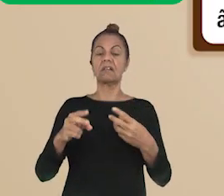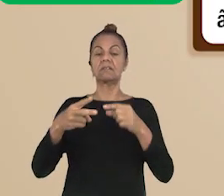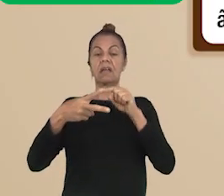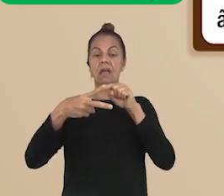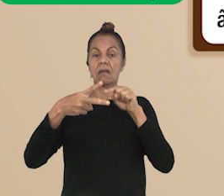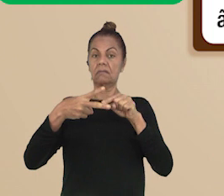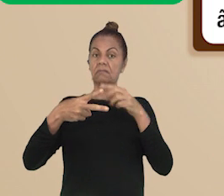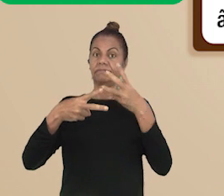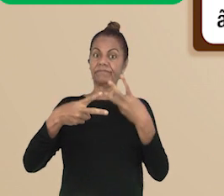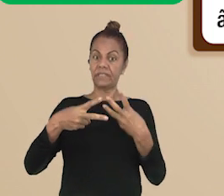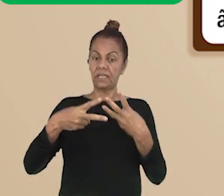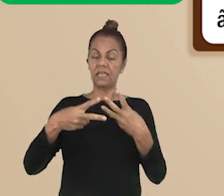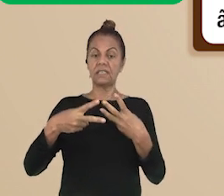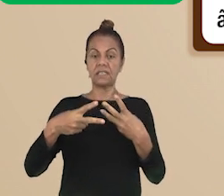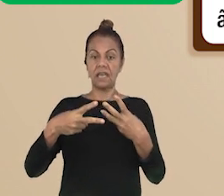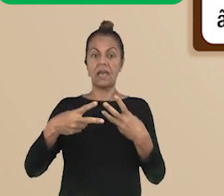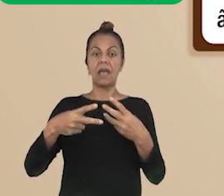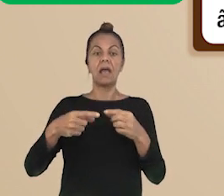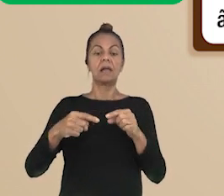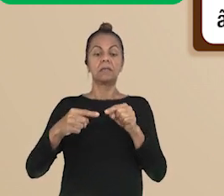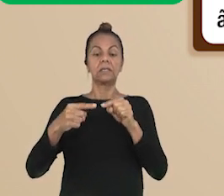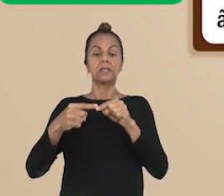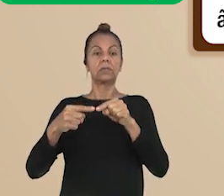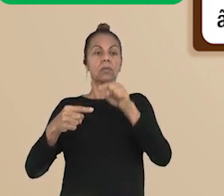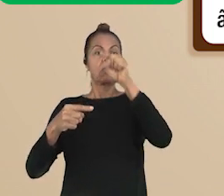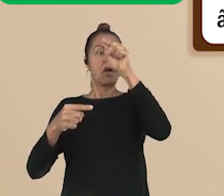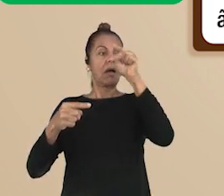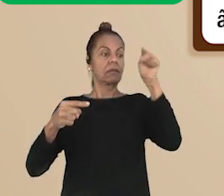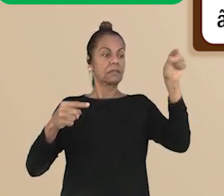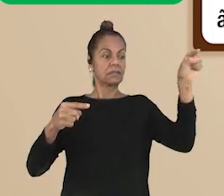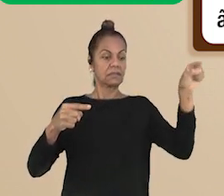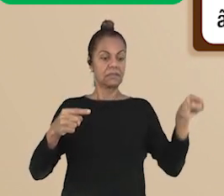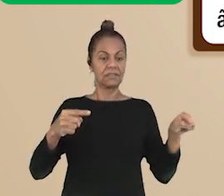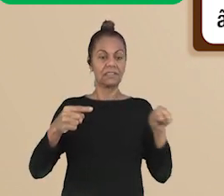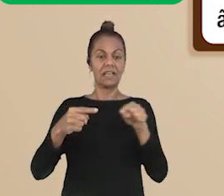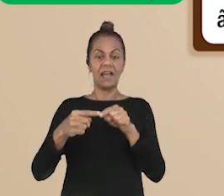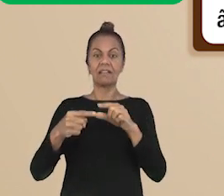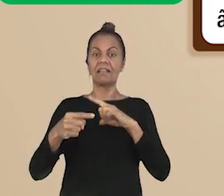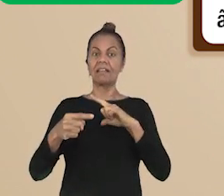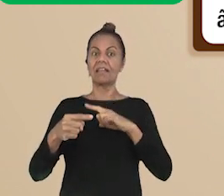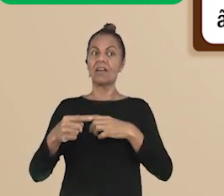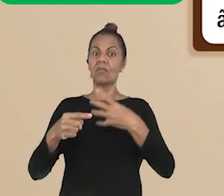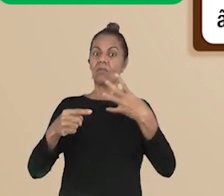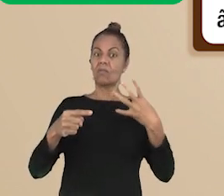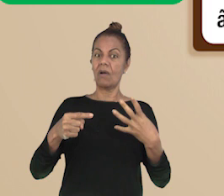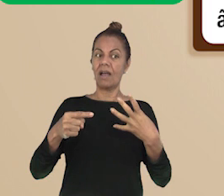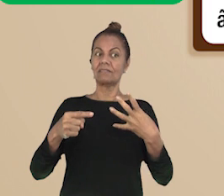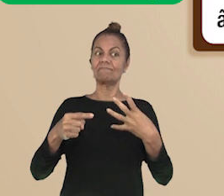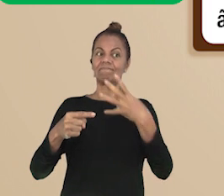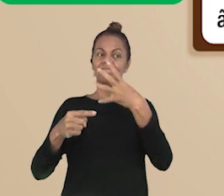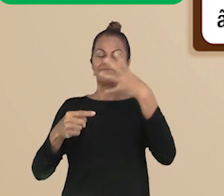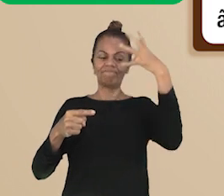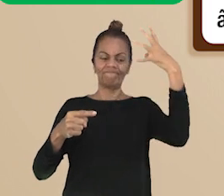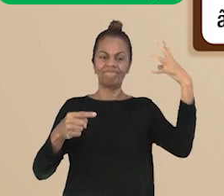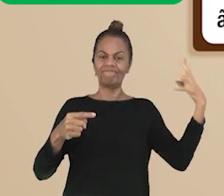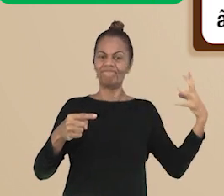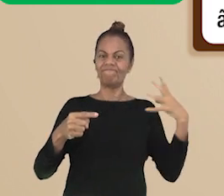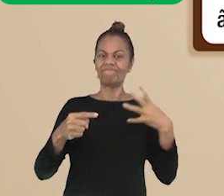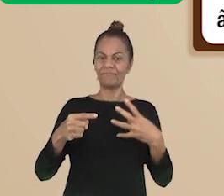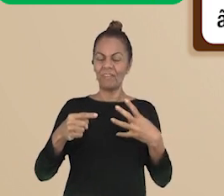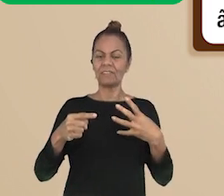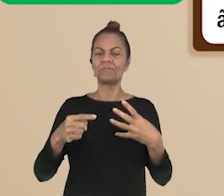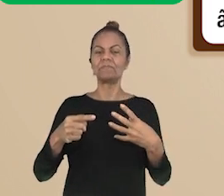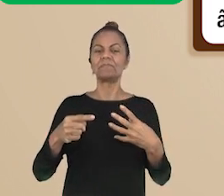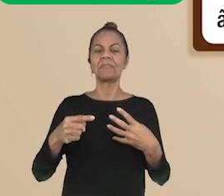3 lados e 3 ângulos. Os quadriláteros são os polígonos que possuem 4 lados, justamente pelo